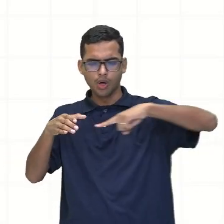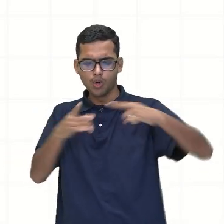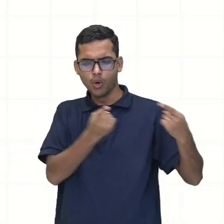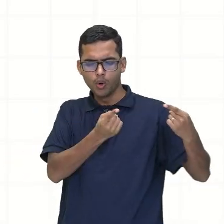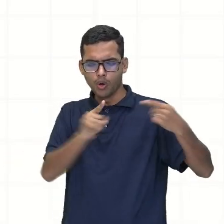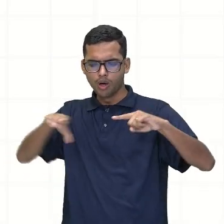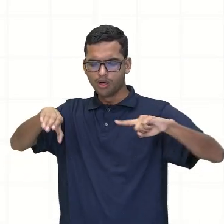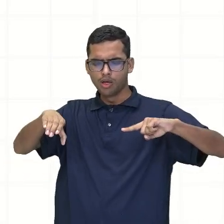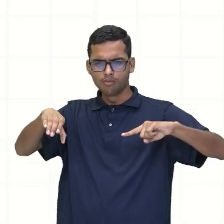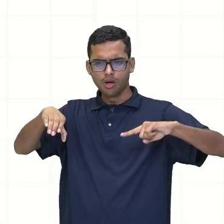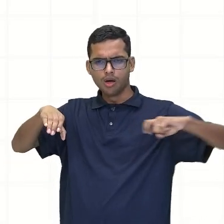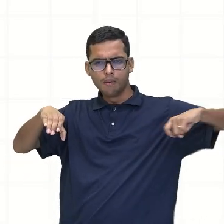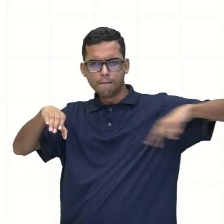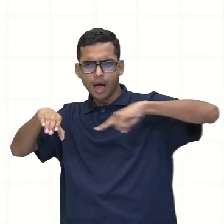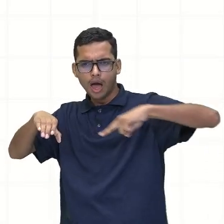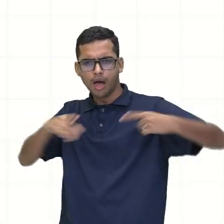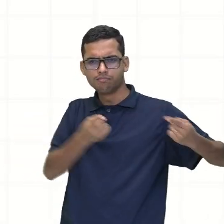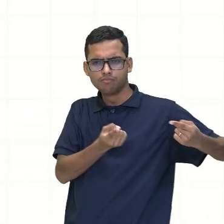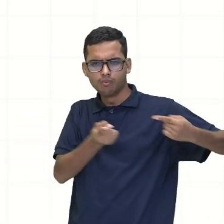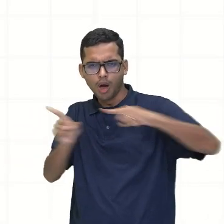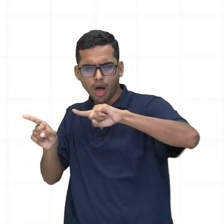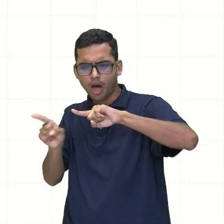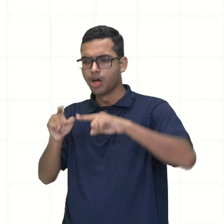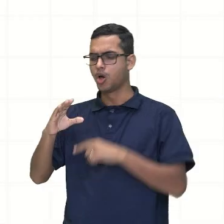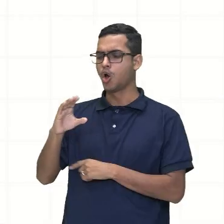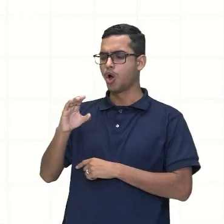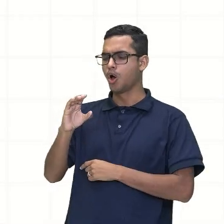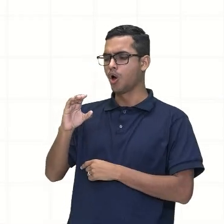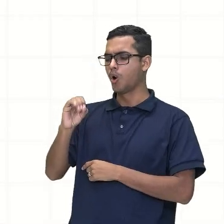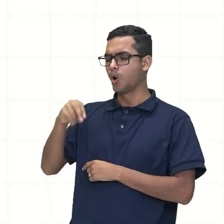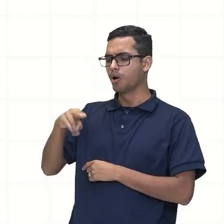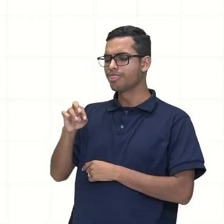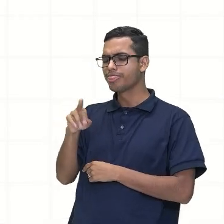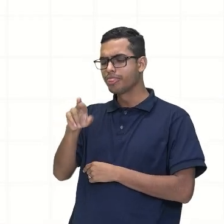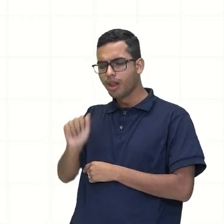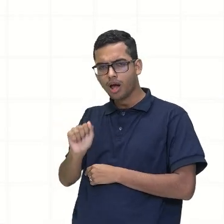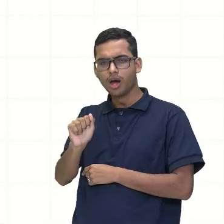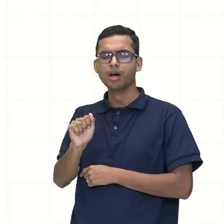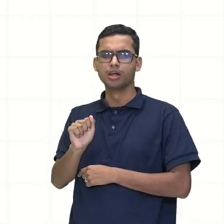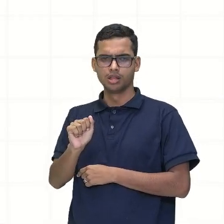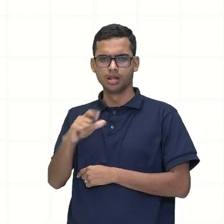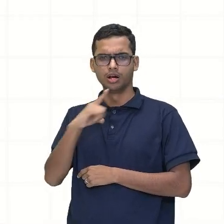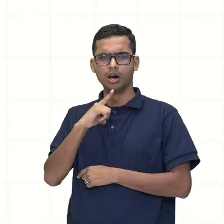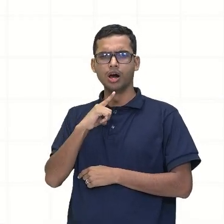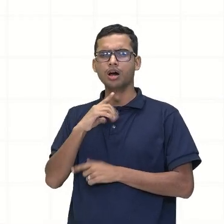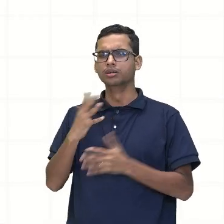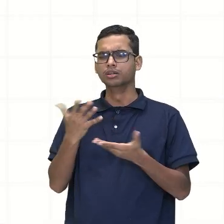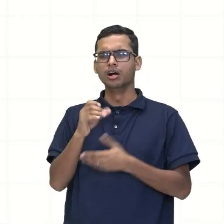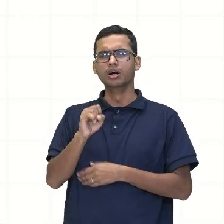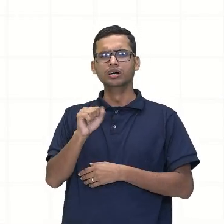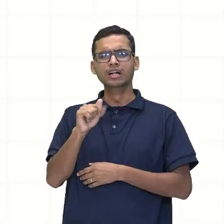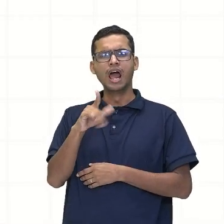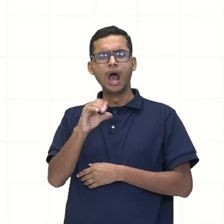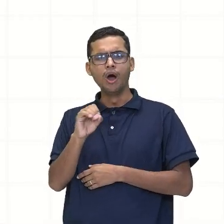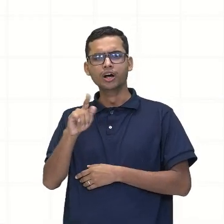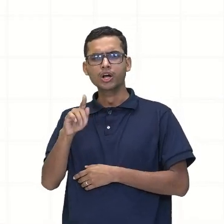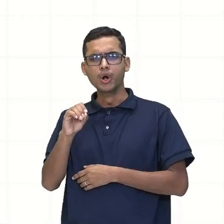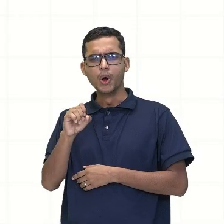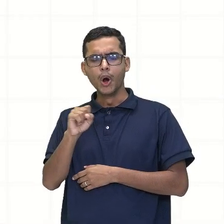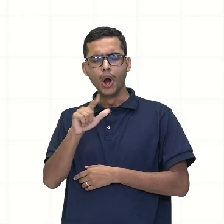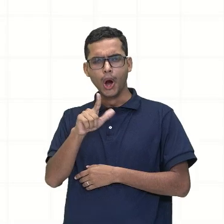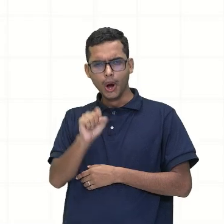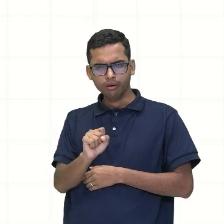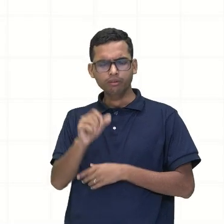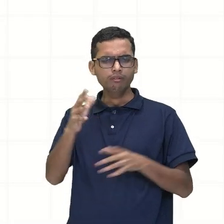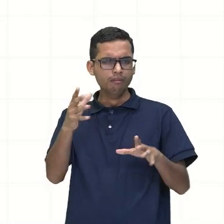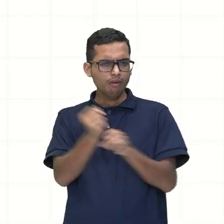sofridos. E o que é o nosso saldo de gols? Nós vamos aí fazer, né, uma operação de subtração entre